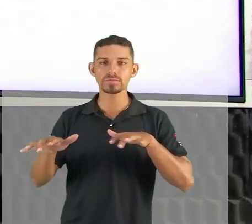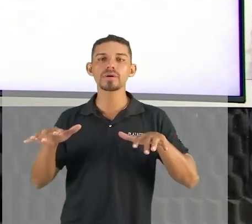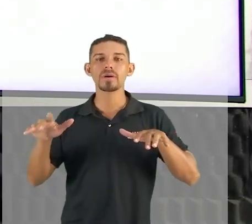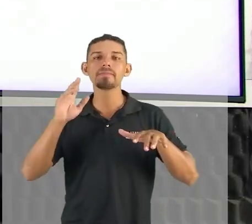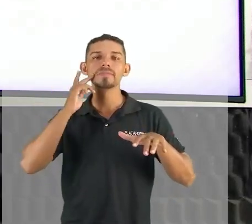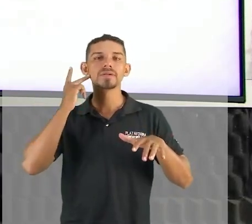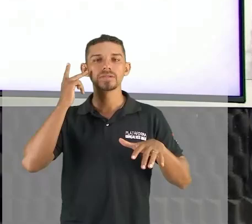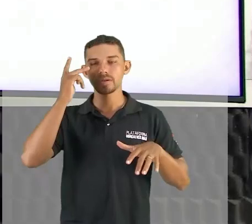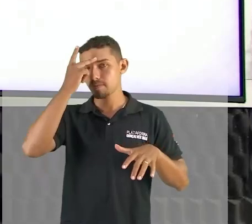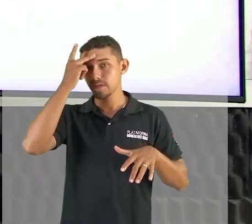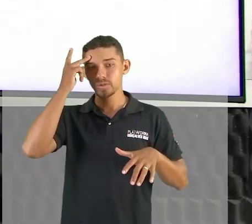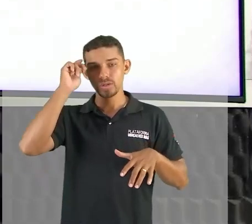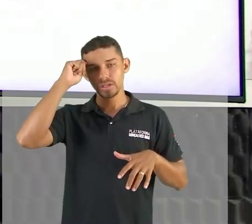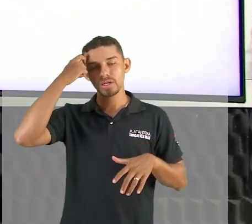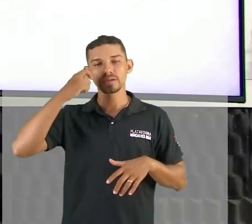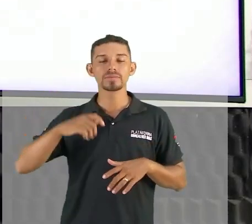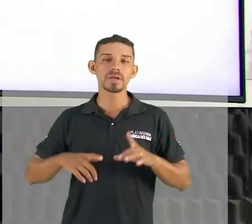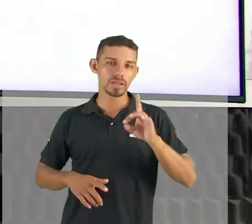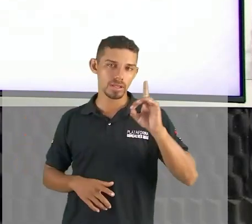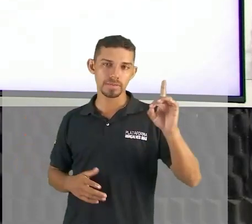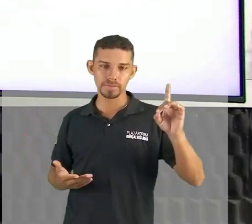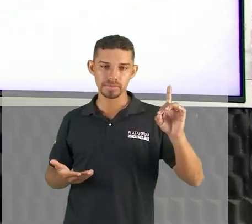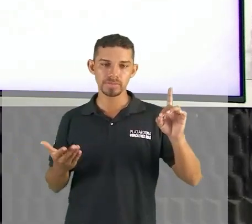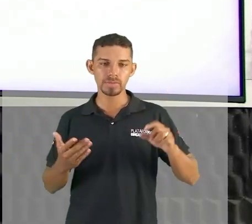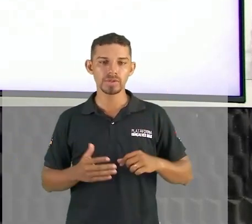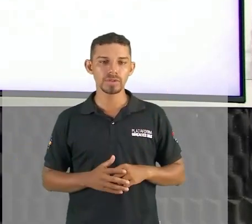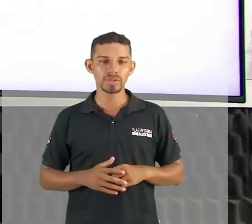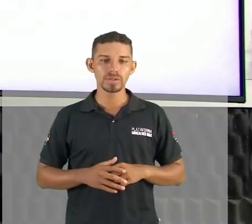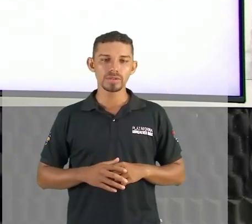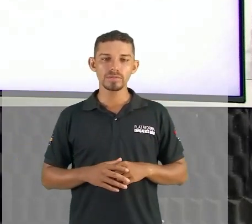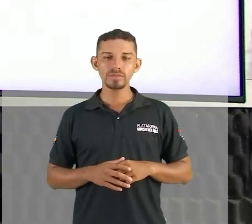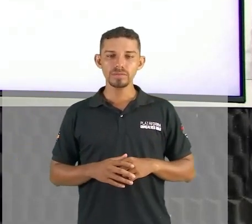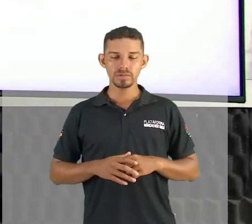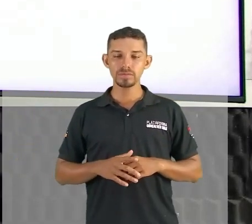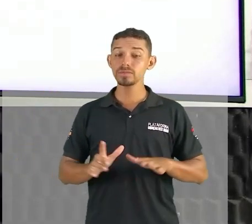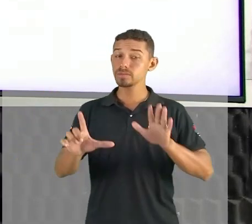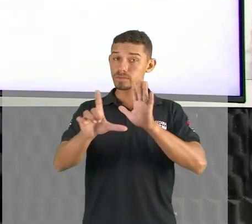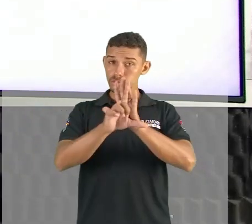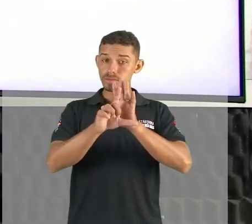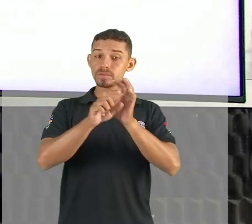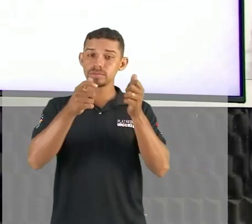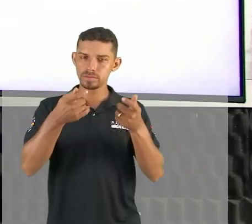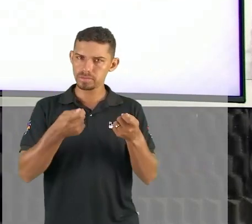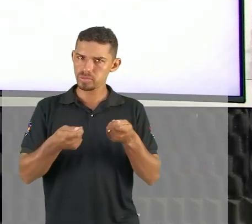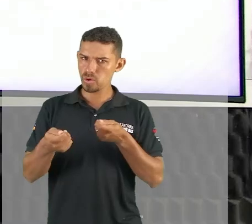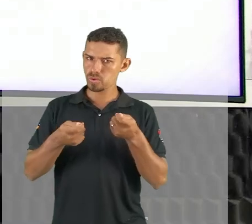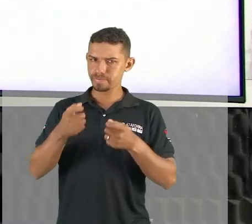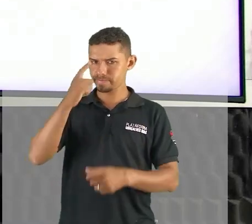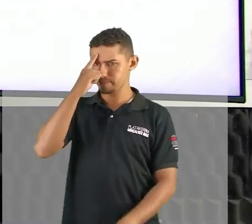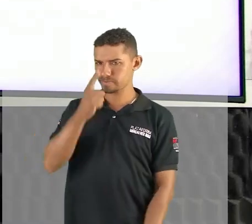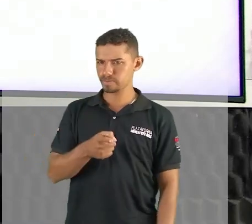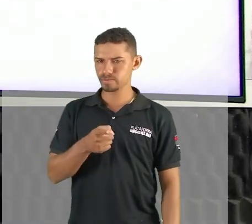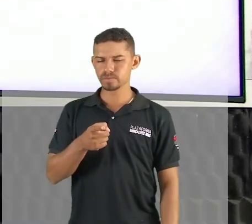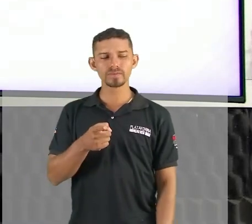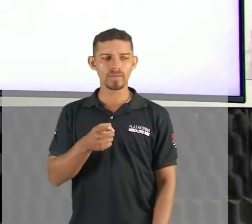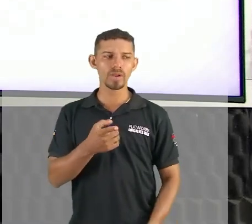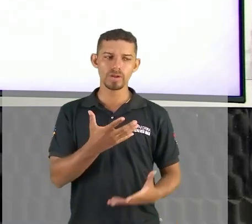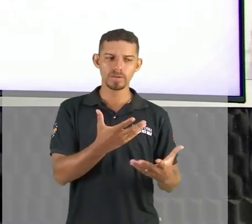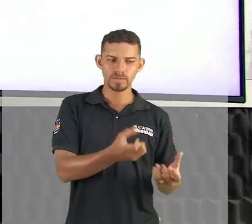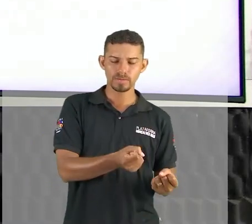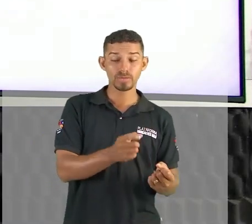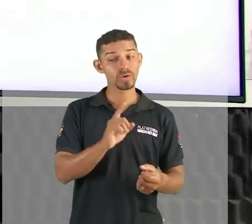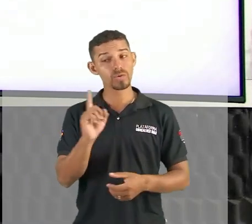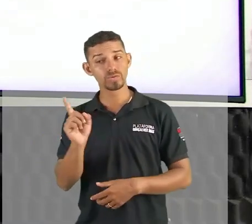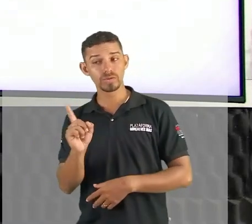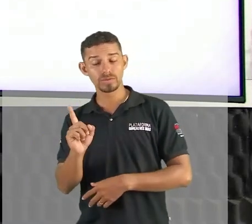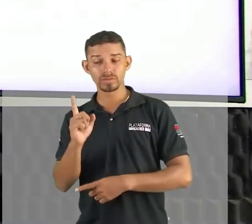poderiam estar. Então, por isso que a resposta certa é a letra D. A lei do passe diz respeito ao controle sobre a movimentação, desautorizando